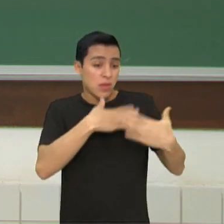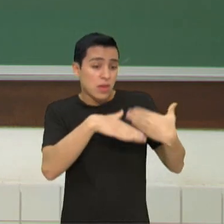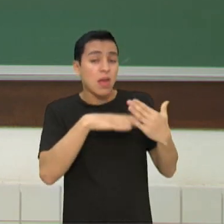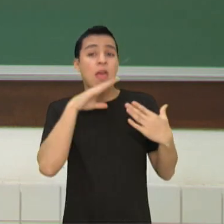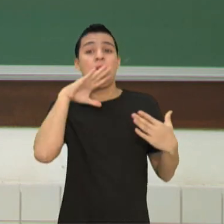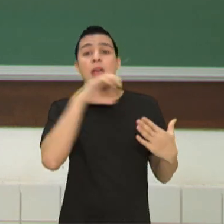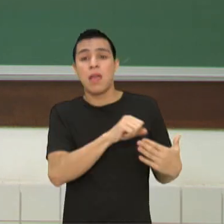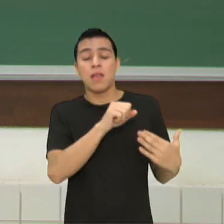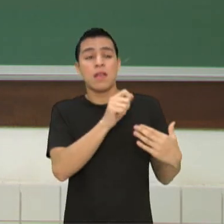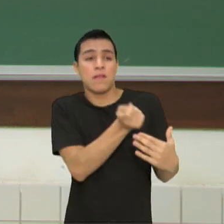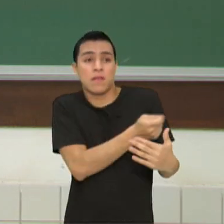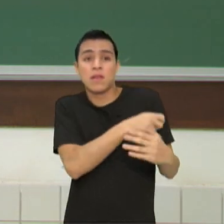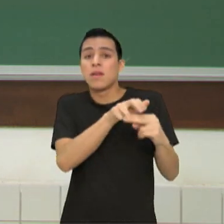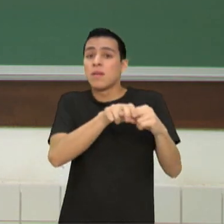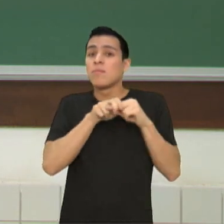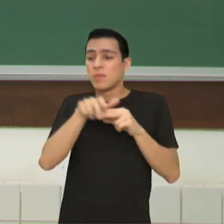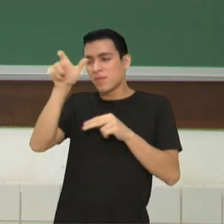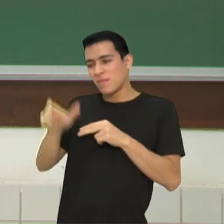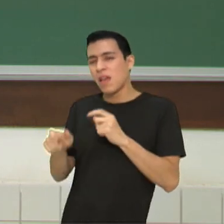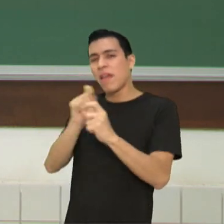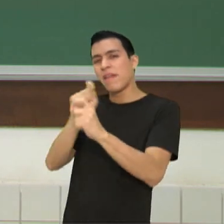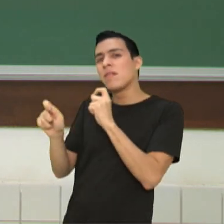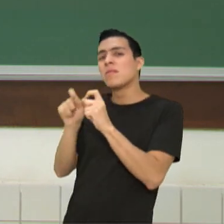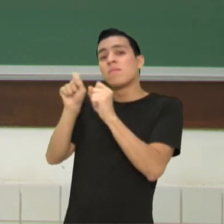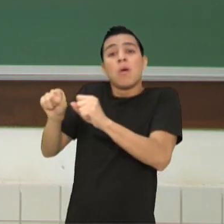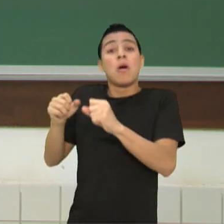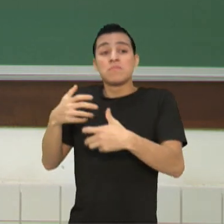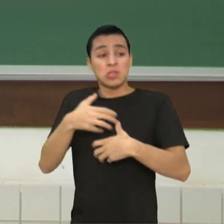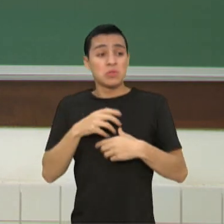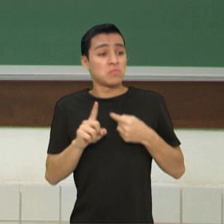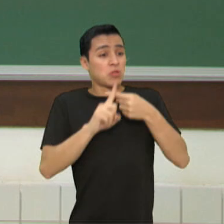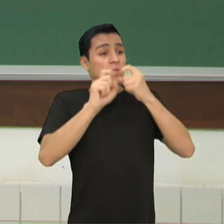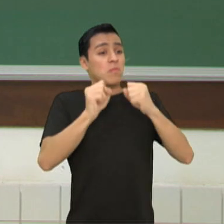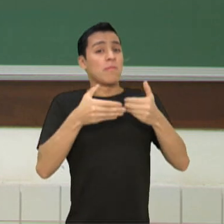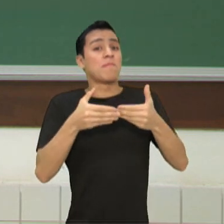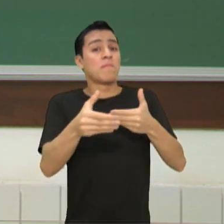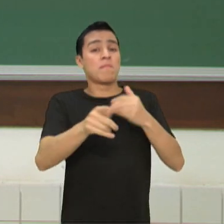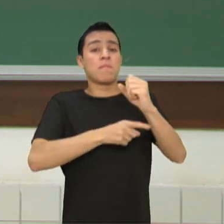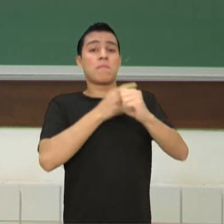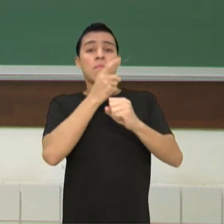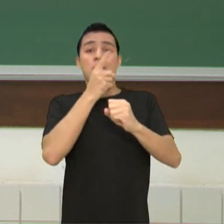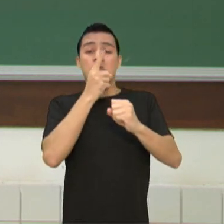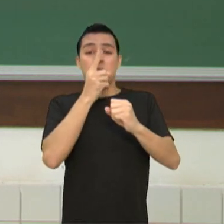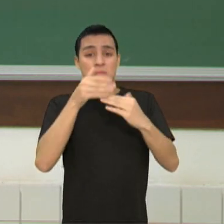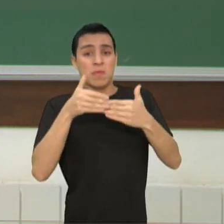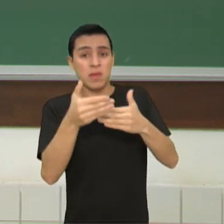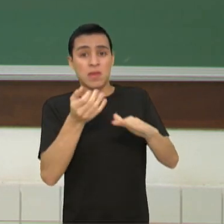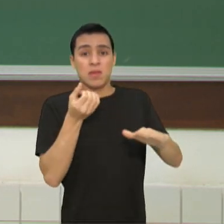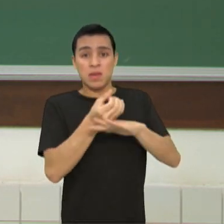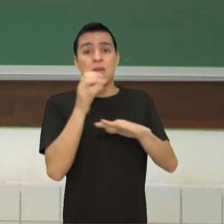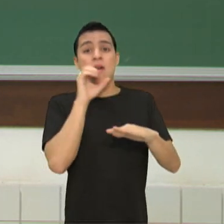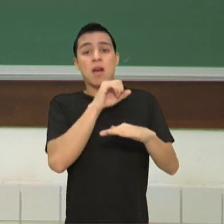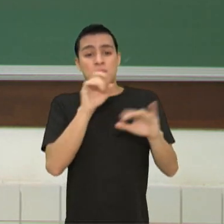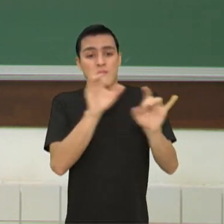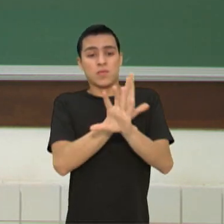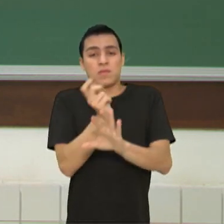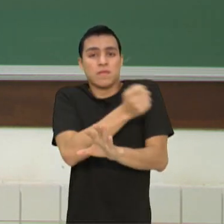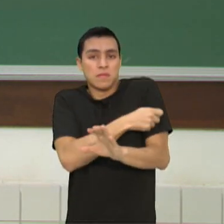sendo tão rápido, por isso que o rapaz da entrevista pode ser tão otimista com a ideia dele. Porque a coisa está andando muito rápido,